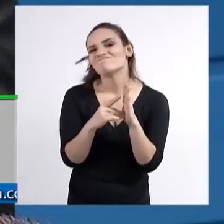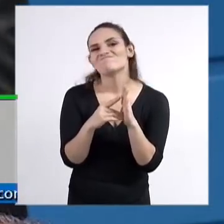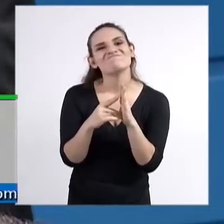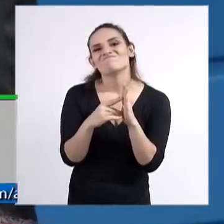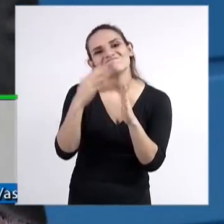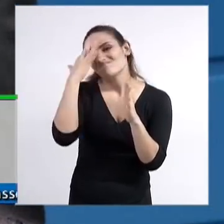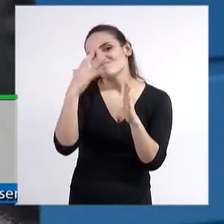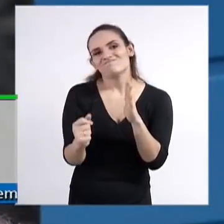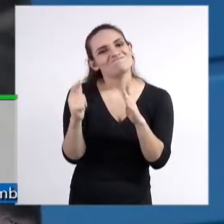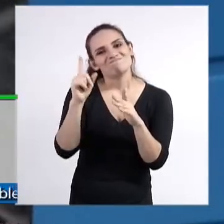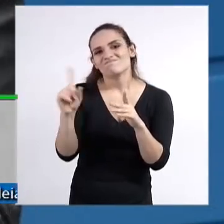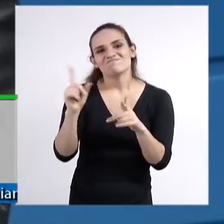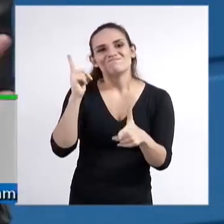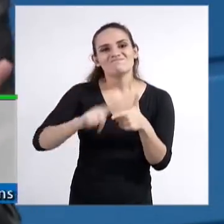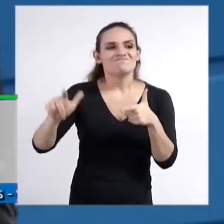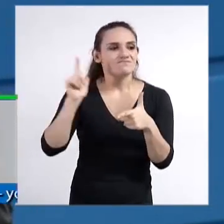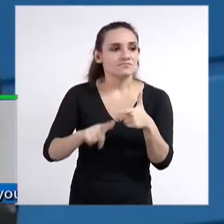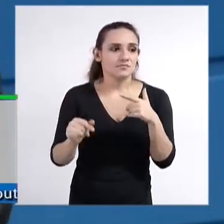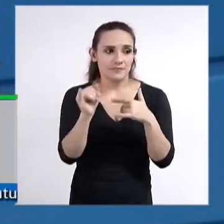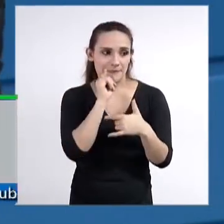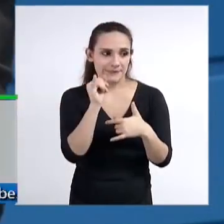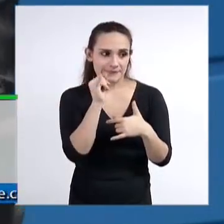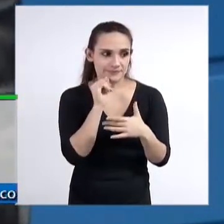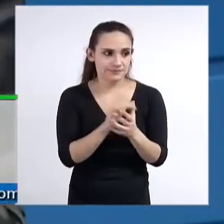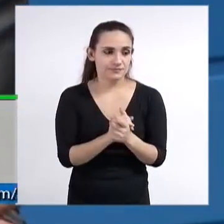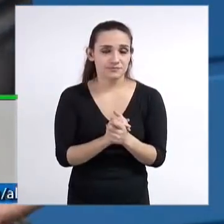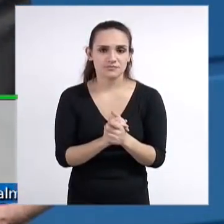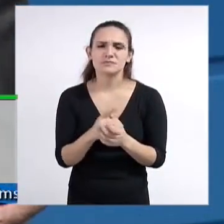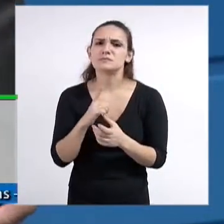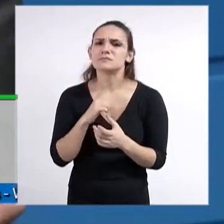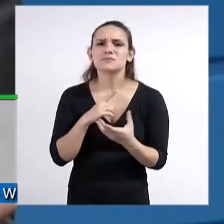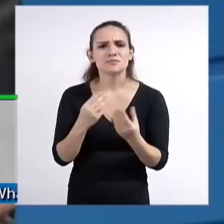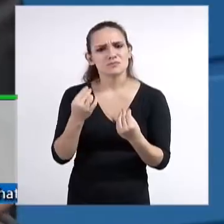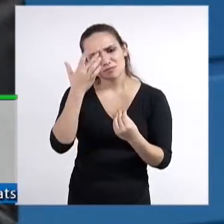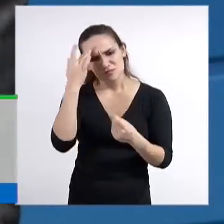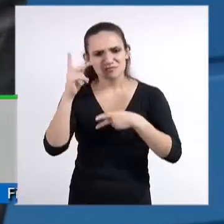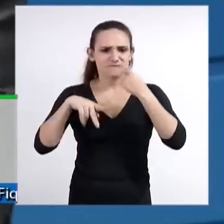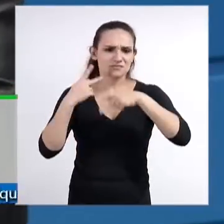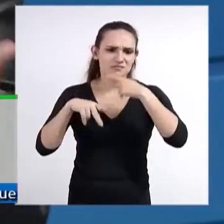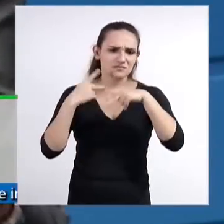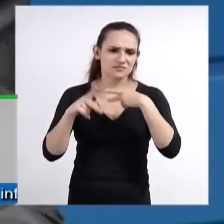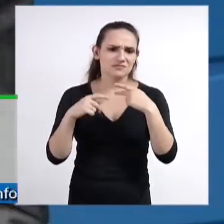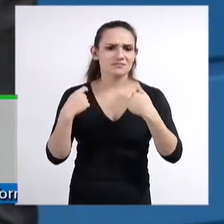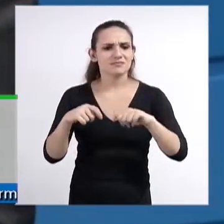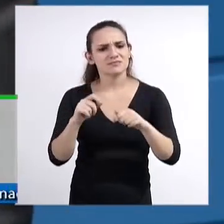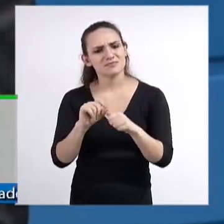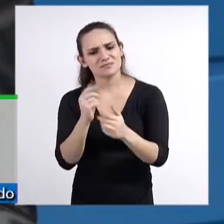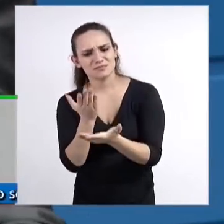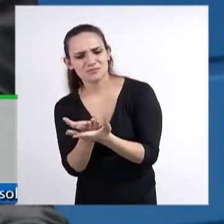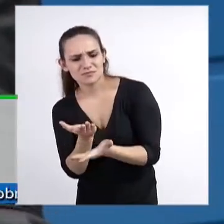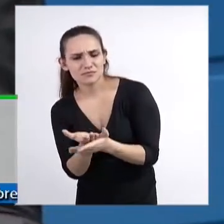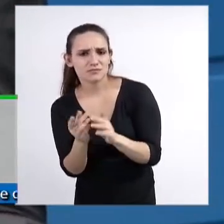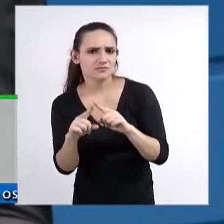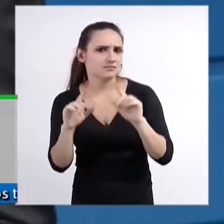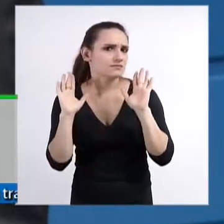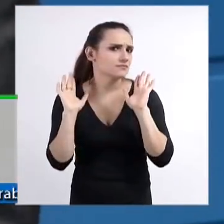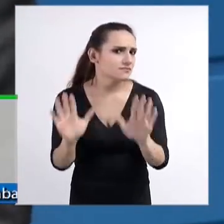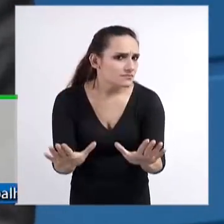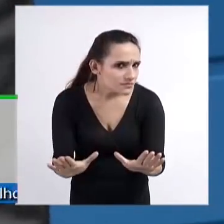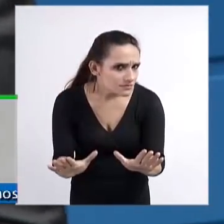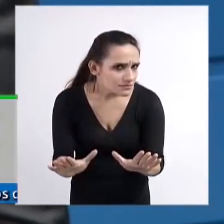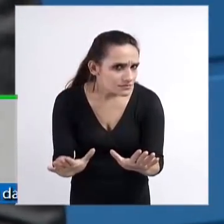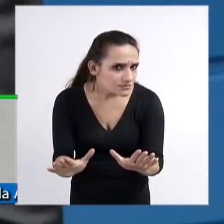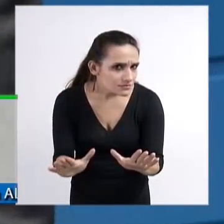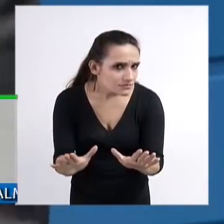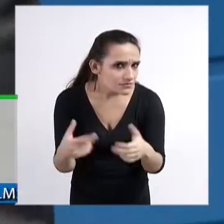fecha esta questão. Por exemplo, eu ouço muito dizer de estudos. Agora, esses estudos têm que